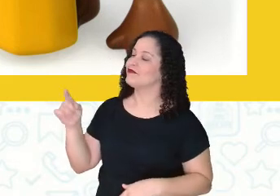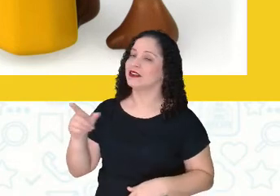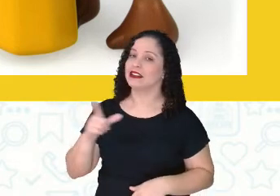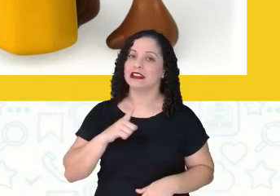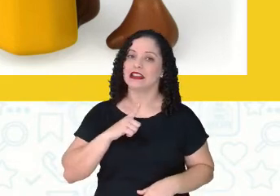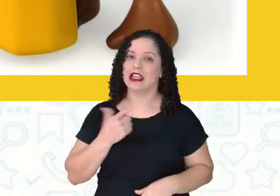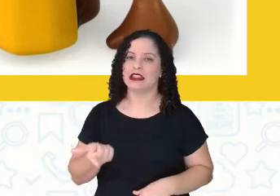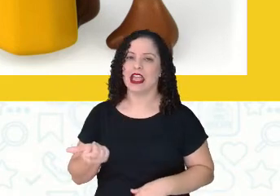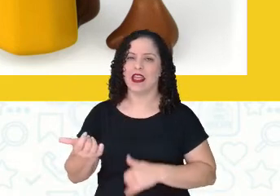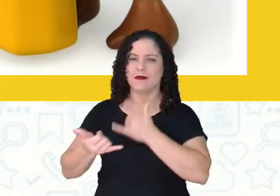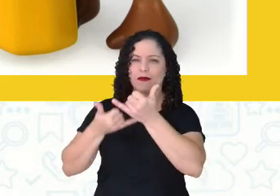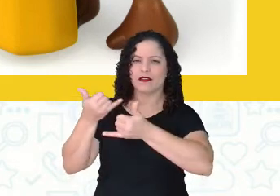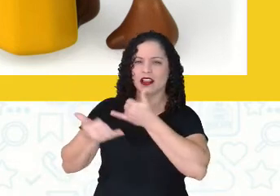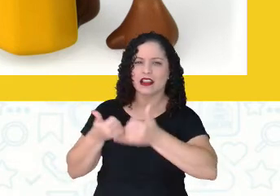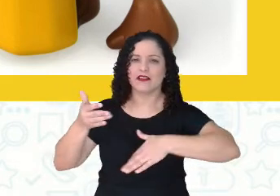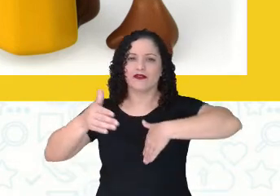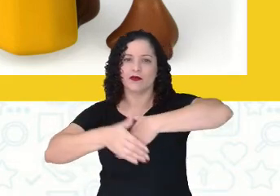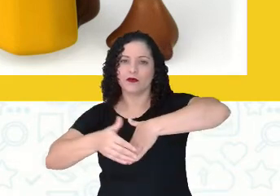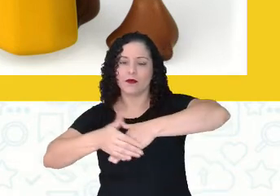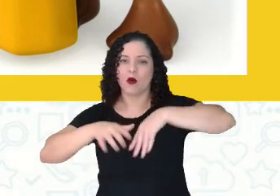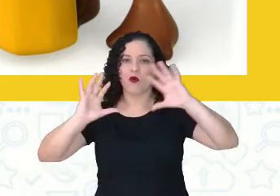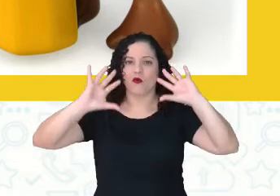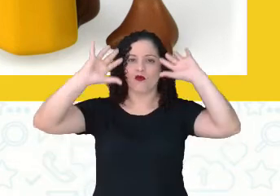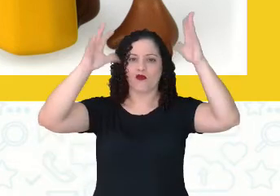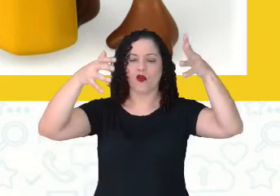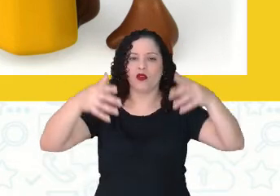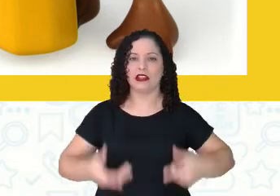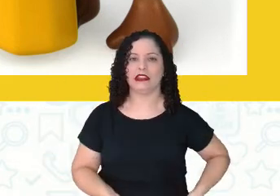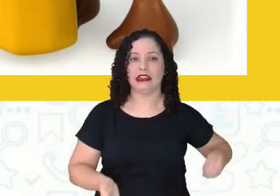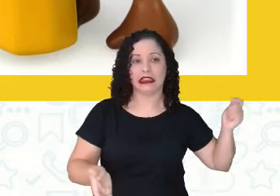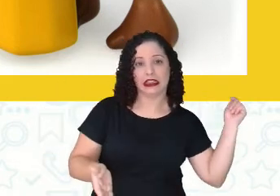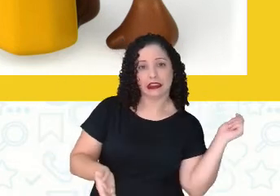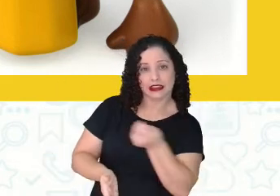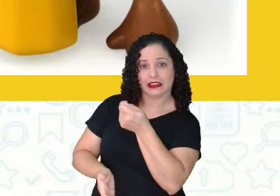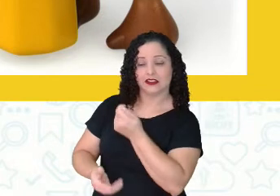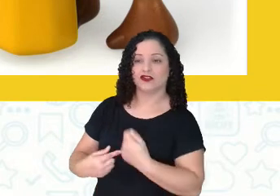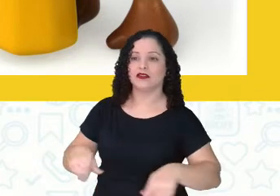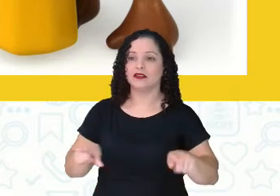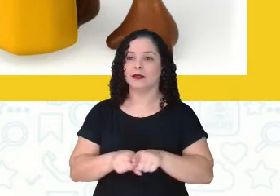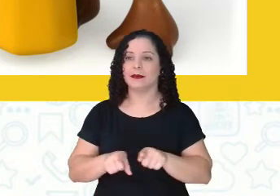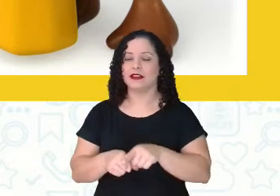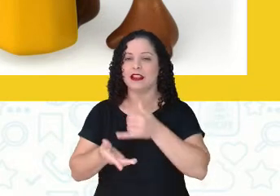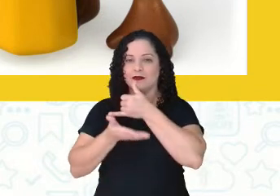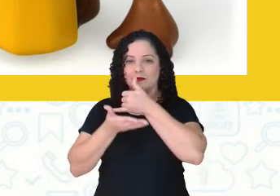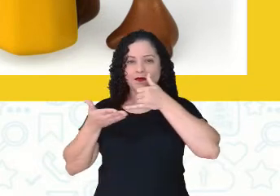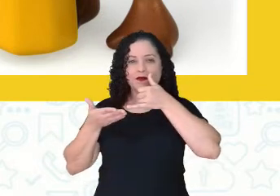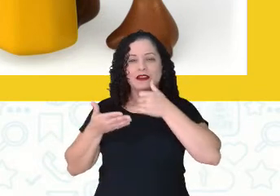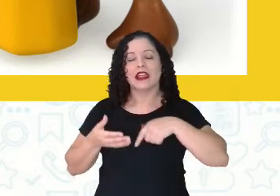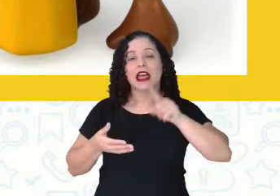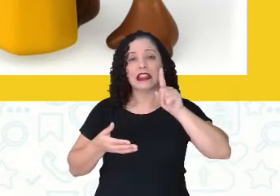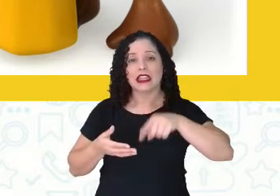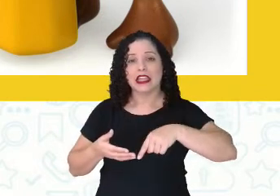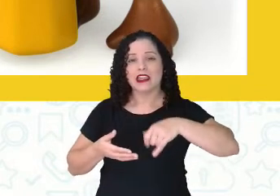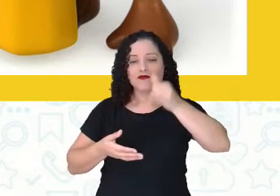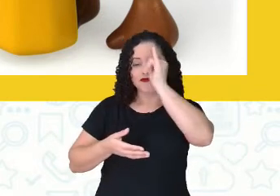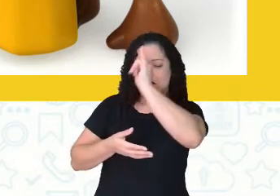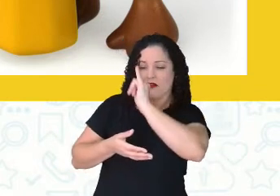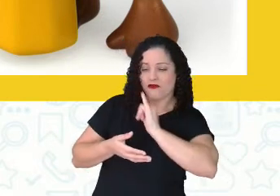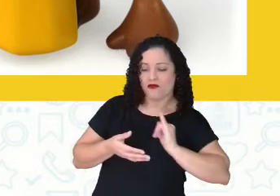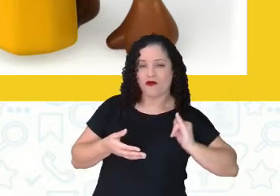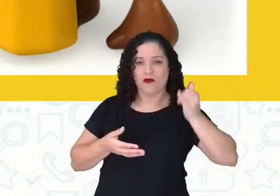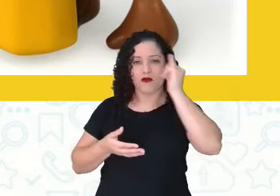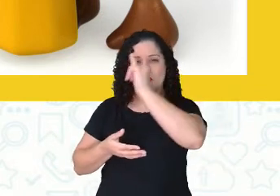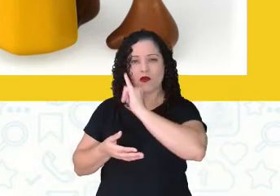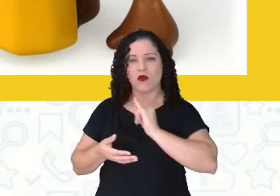futebol, vôlei, tênis, não é? Então, nós temos aqui perfume, hidratante, protetor solar.